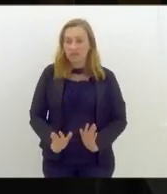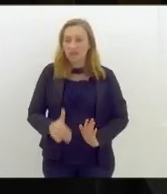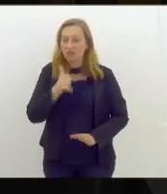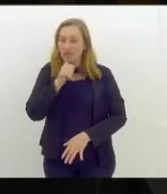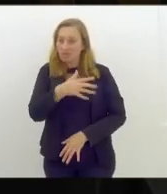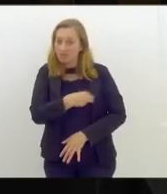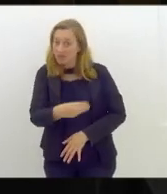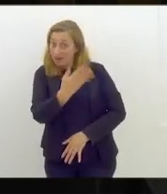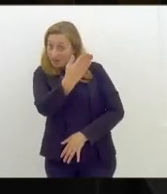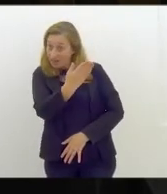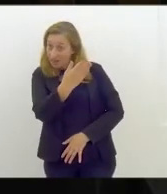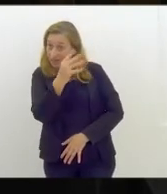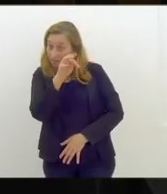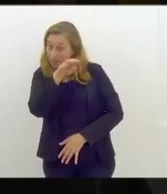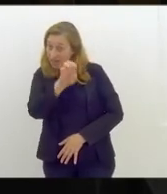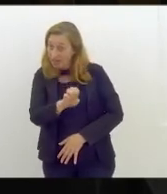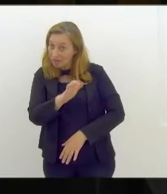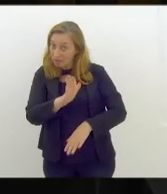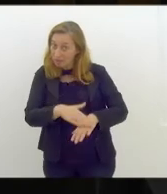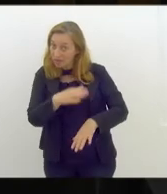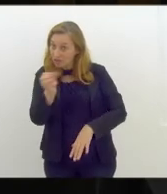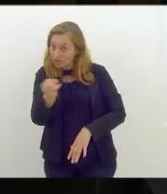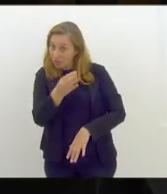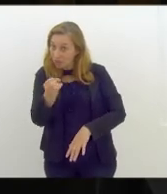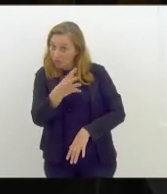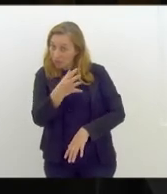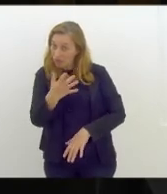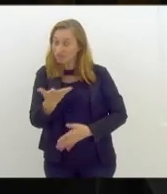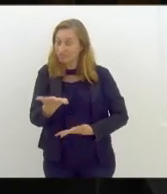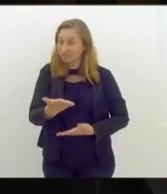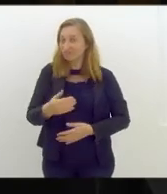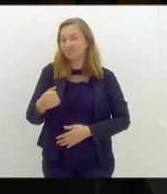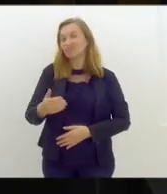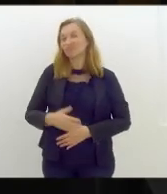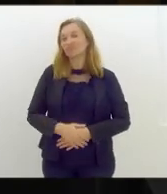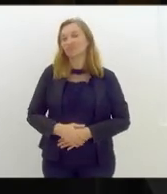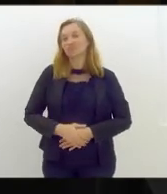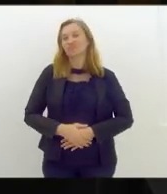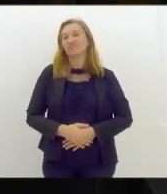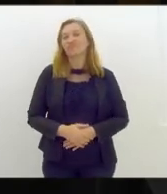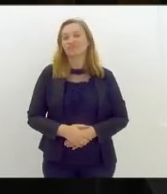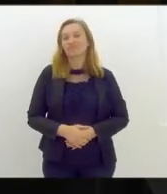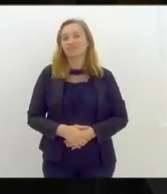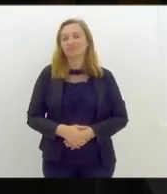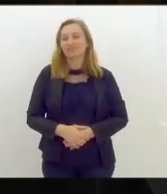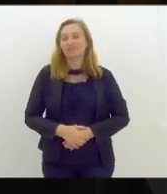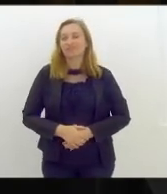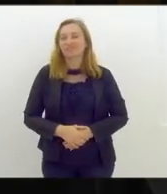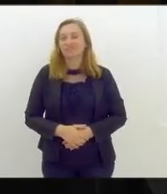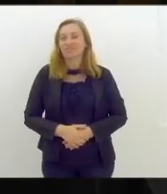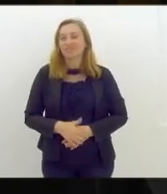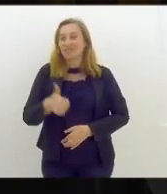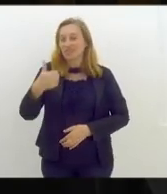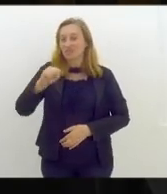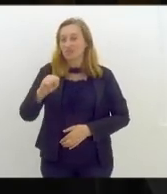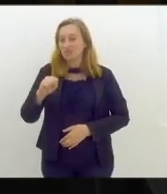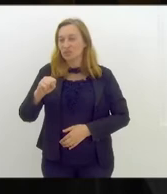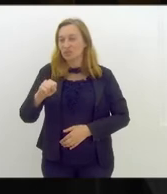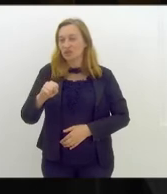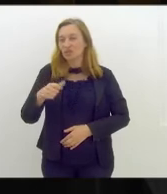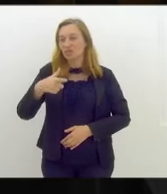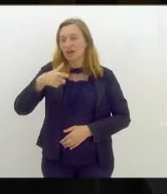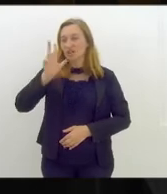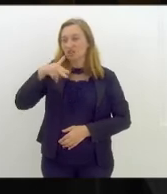está. Então, a mais jovem, maior de idade do Brasil, ou das mais jovens, porque acabou de completar seus 18 anos